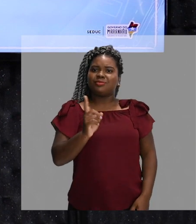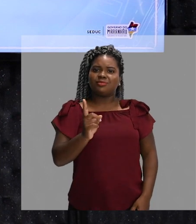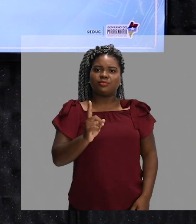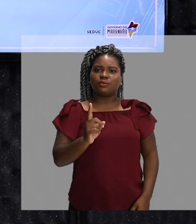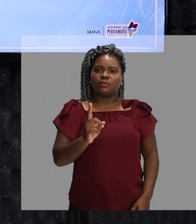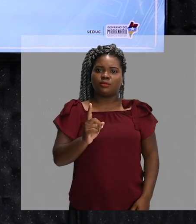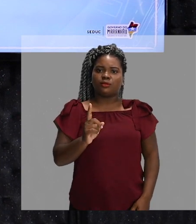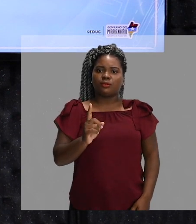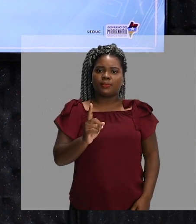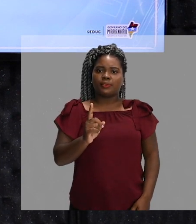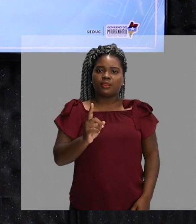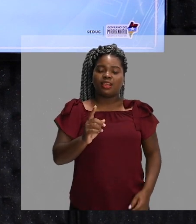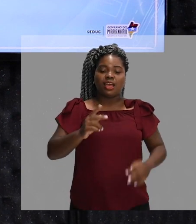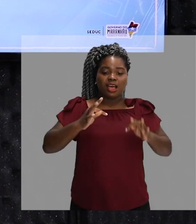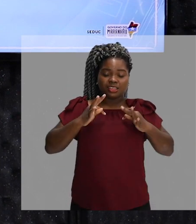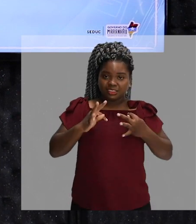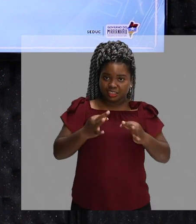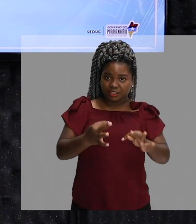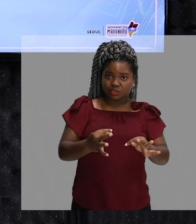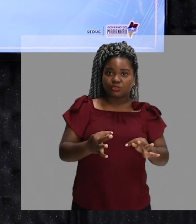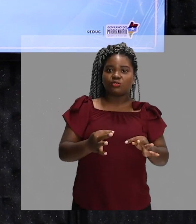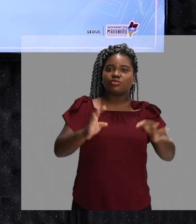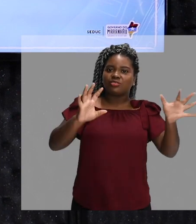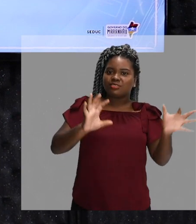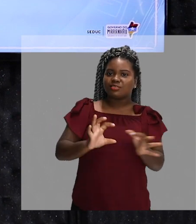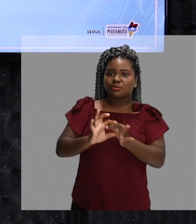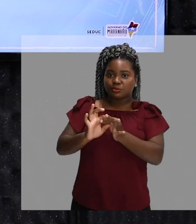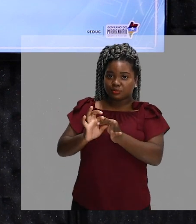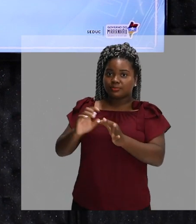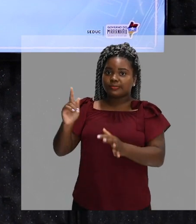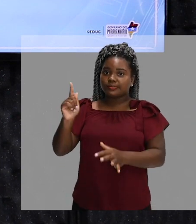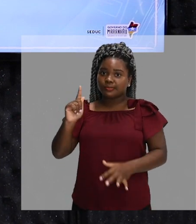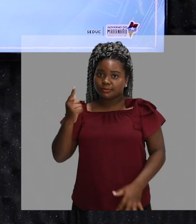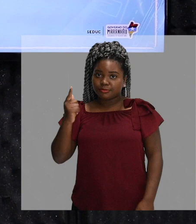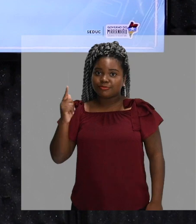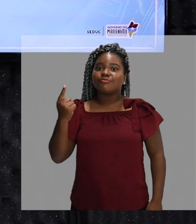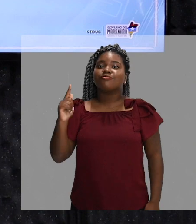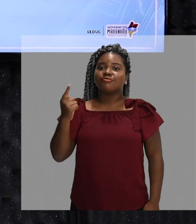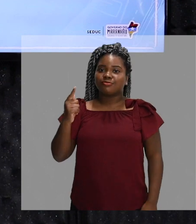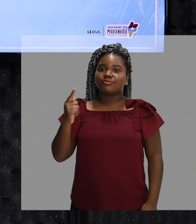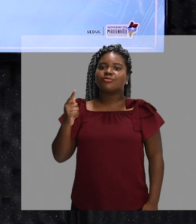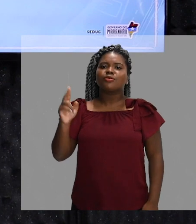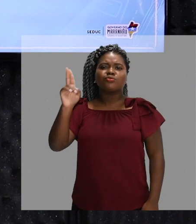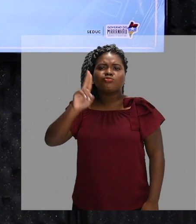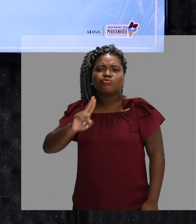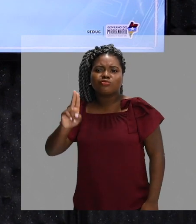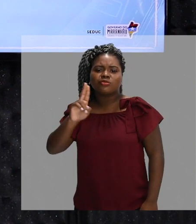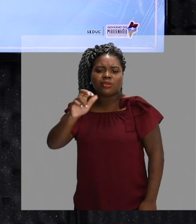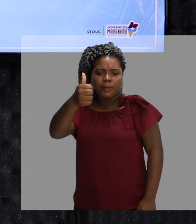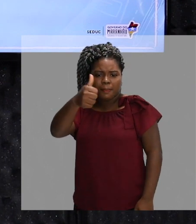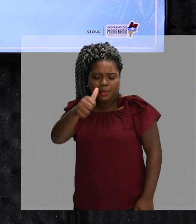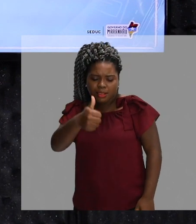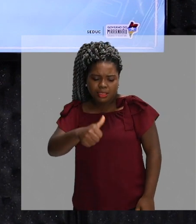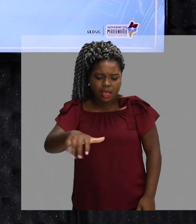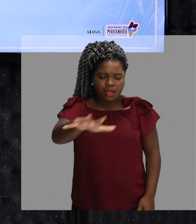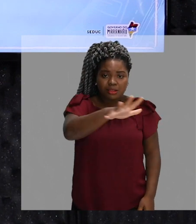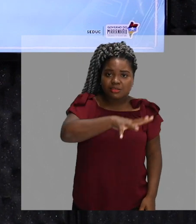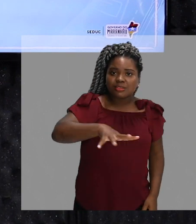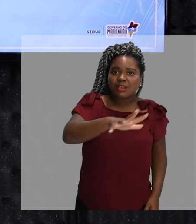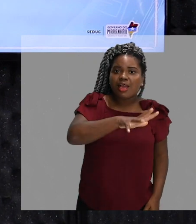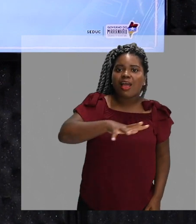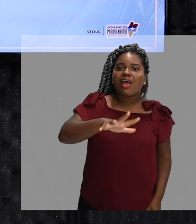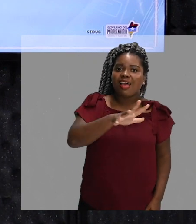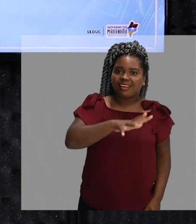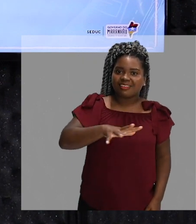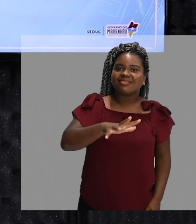elas são muito utilizadas para a análise e o estudo do espaço geográfico. E é isso que nós